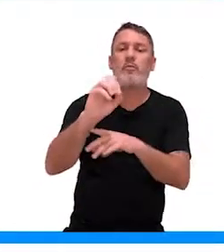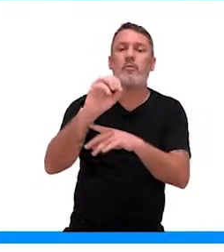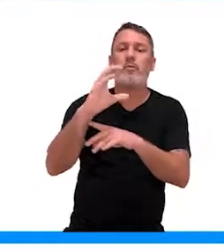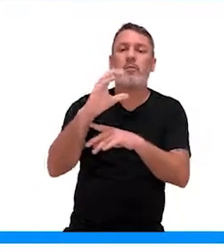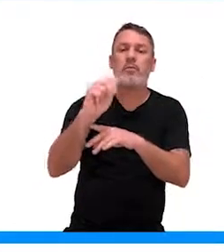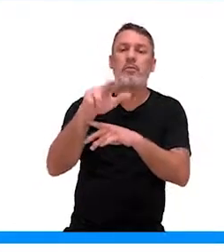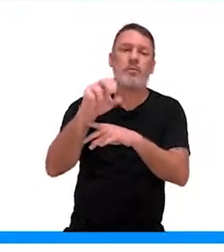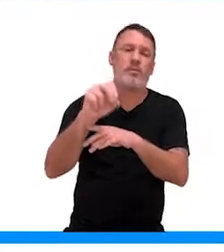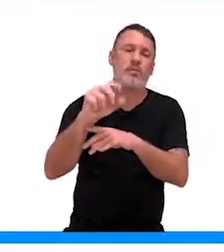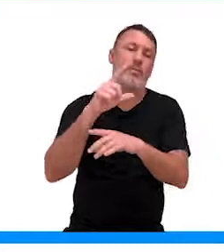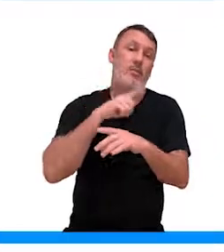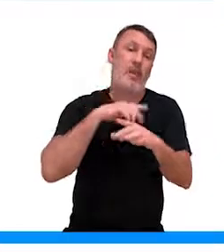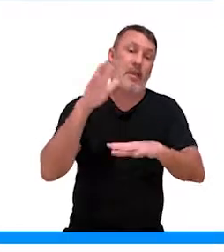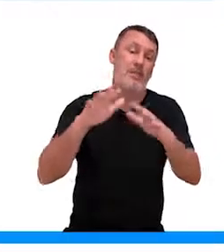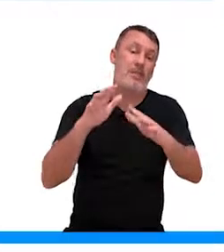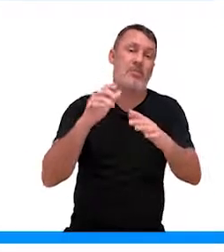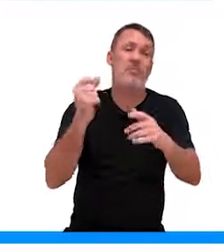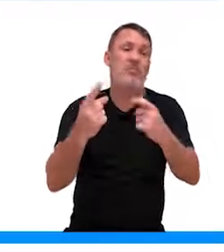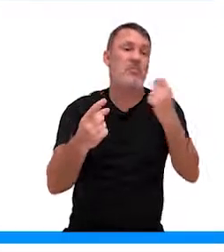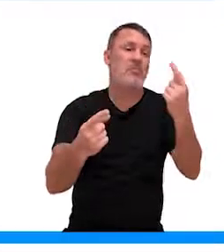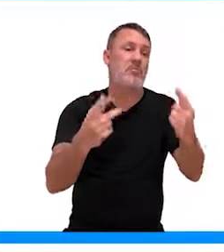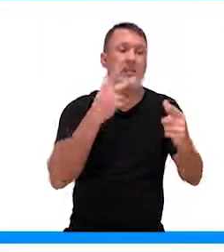maneira isolada,